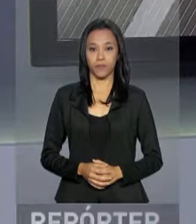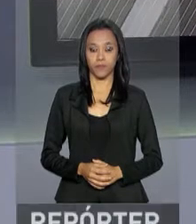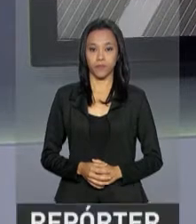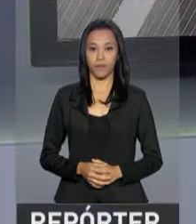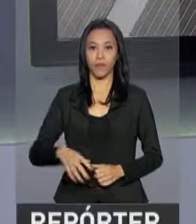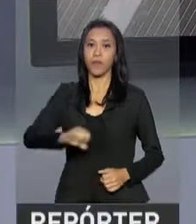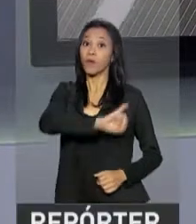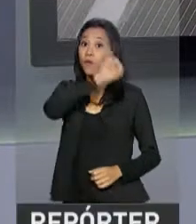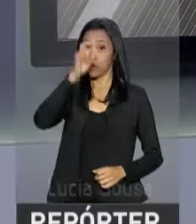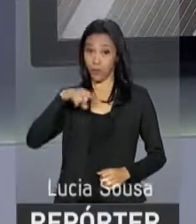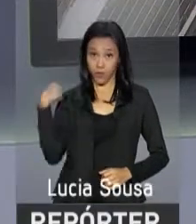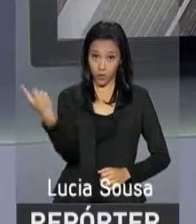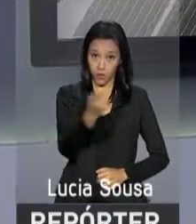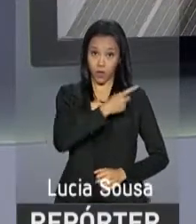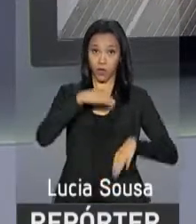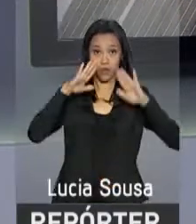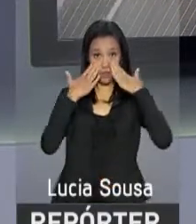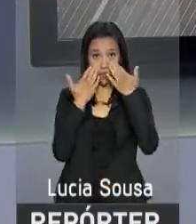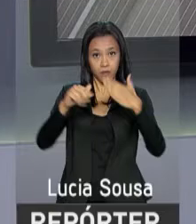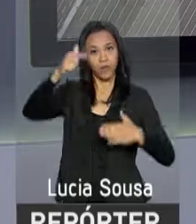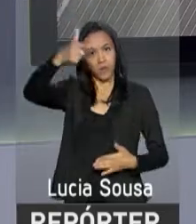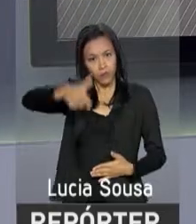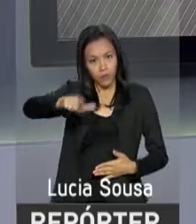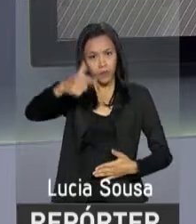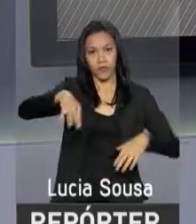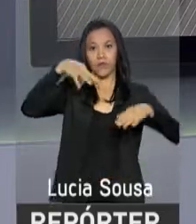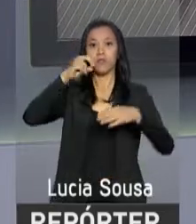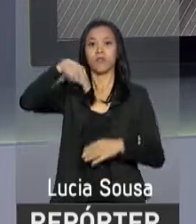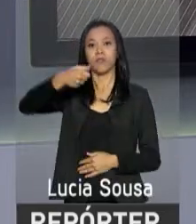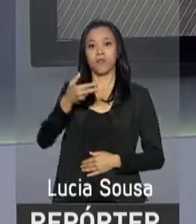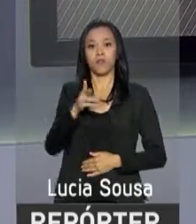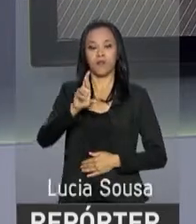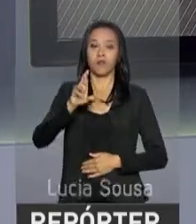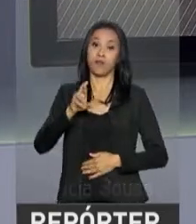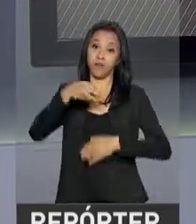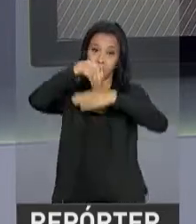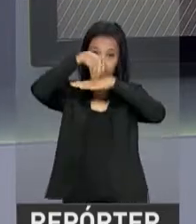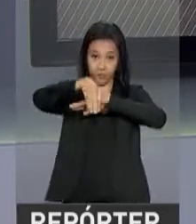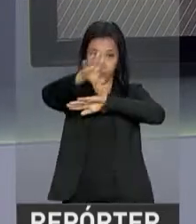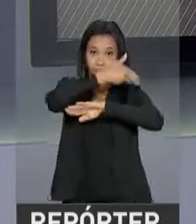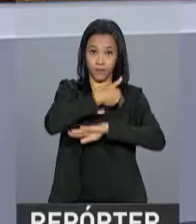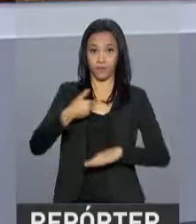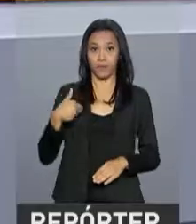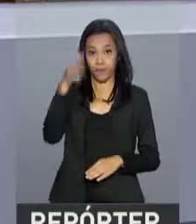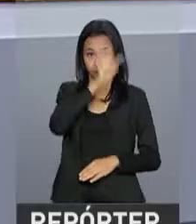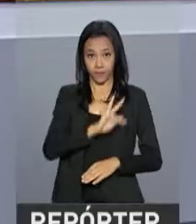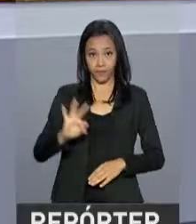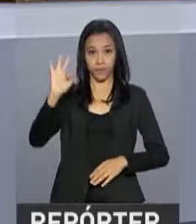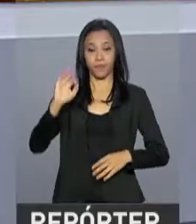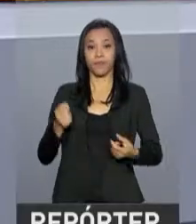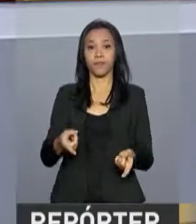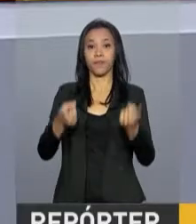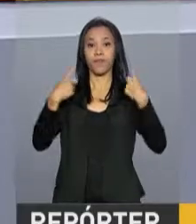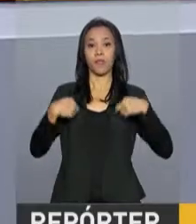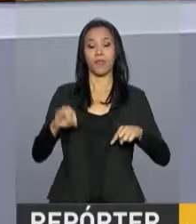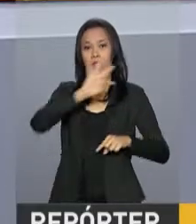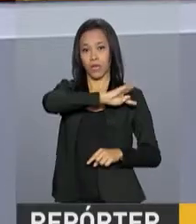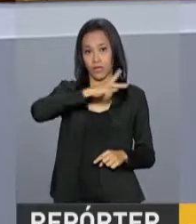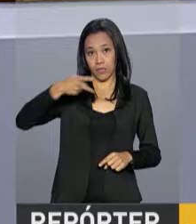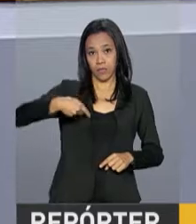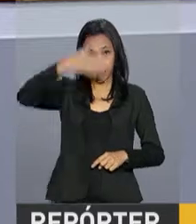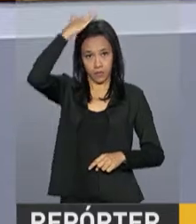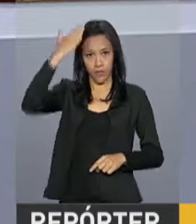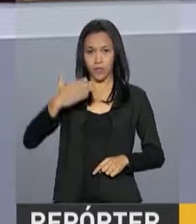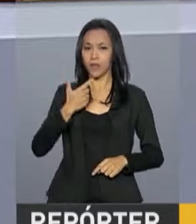lá no ar mais uma edição do repórter nbr as notícias do governo federal o presidente michel temer se